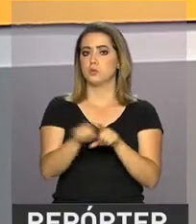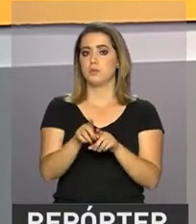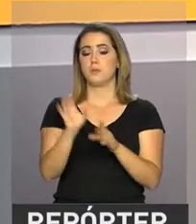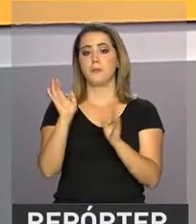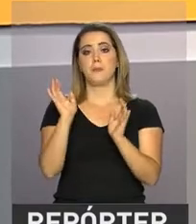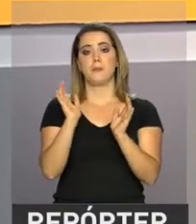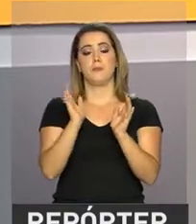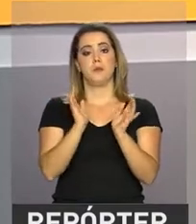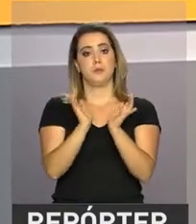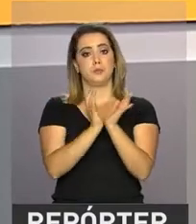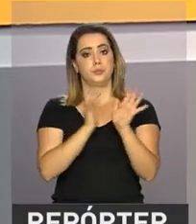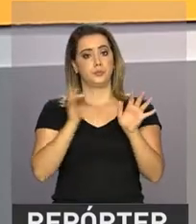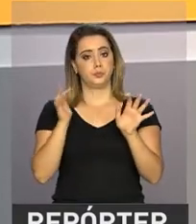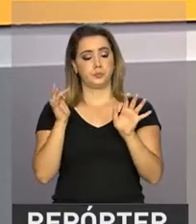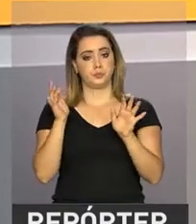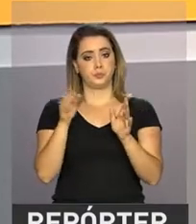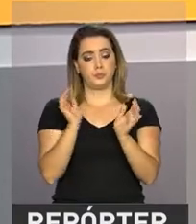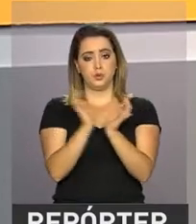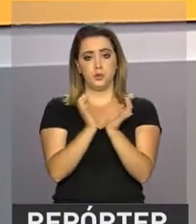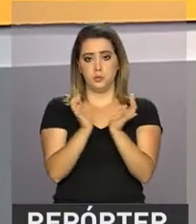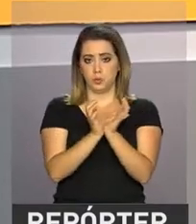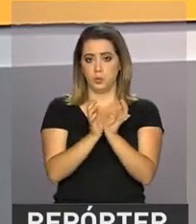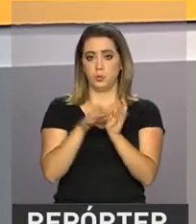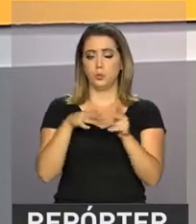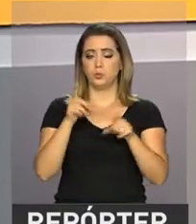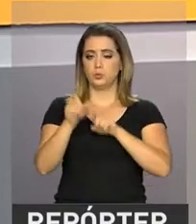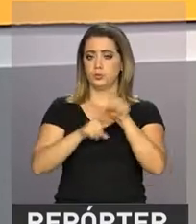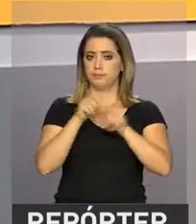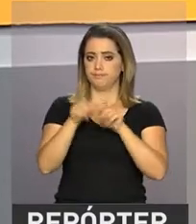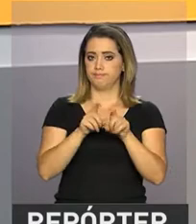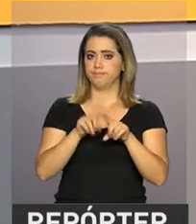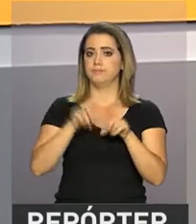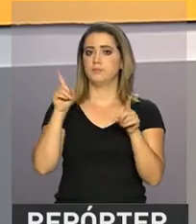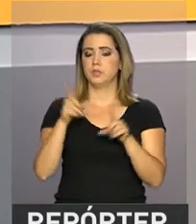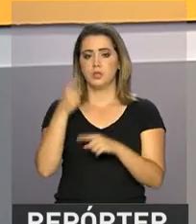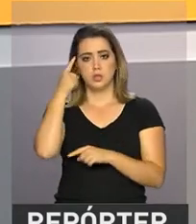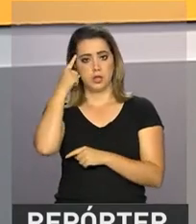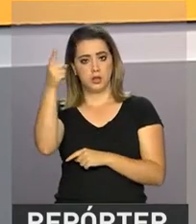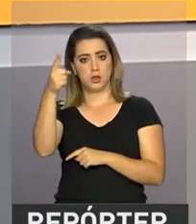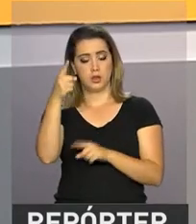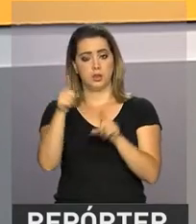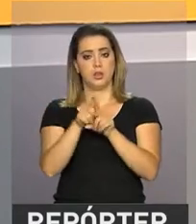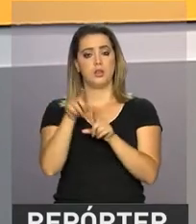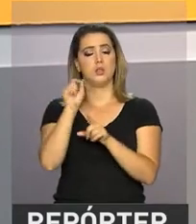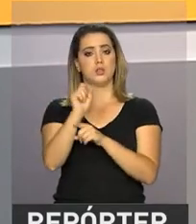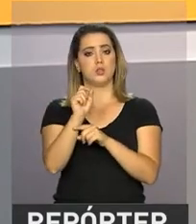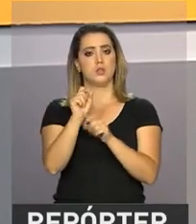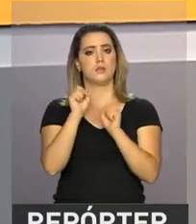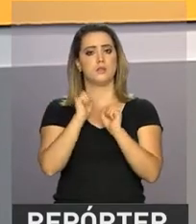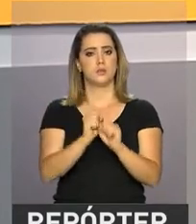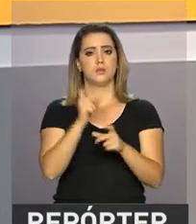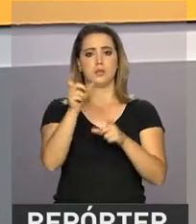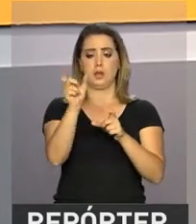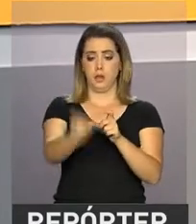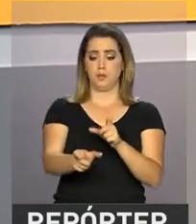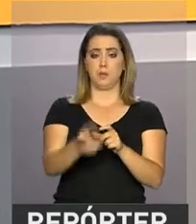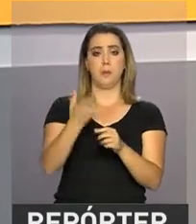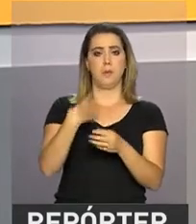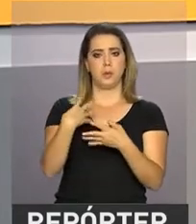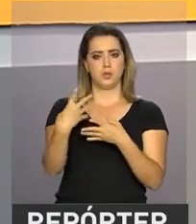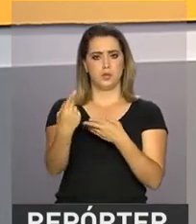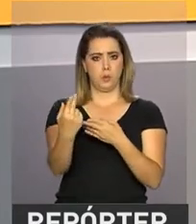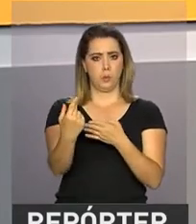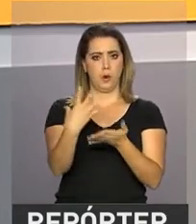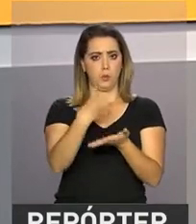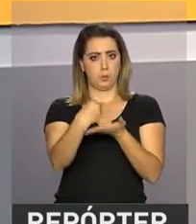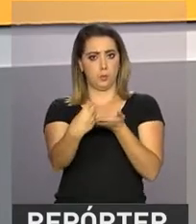dispositivos do dia a dia pela rede mundial de computadores. Já a inteligência artificial permite que a máquina possa simular